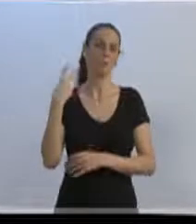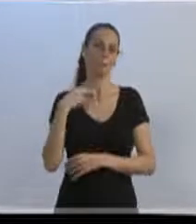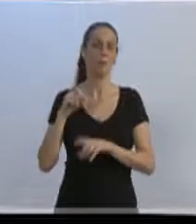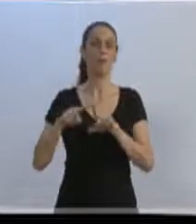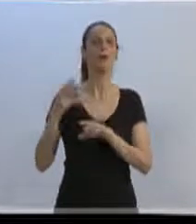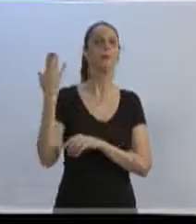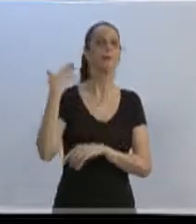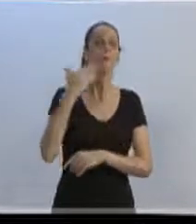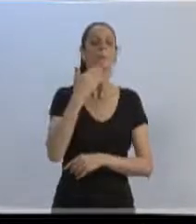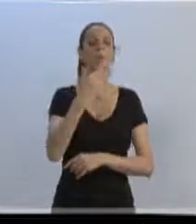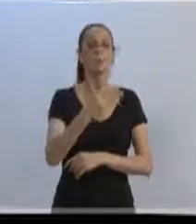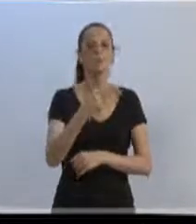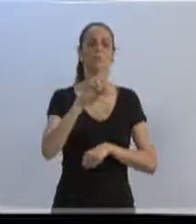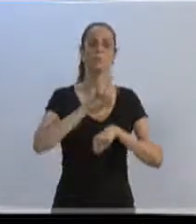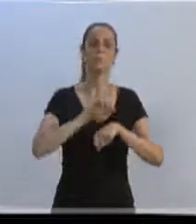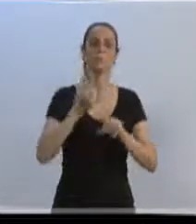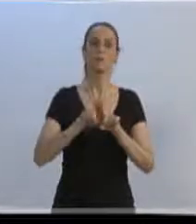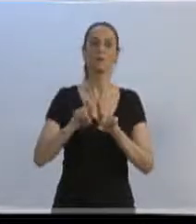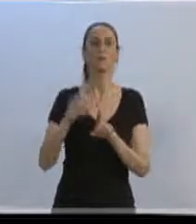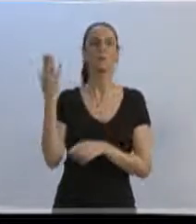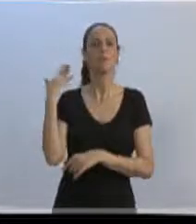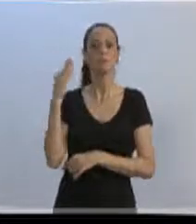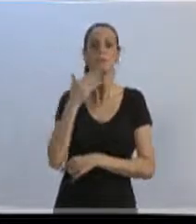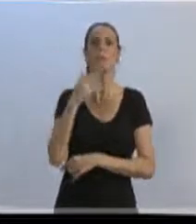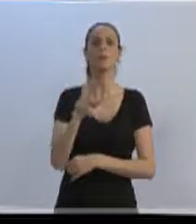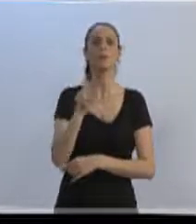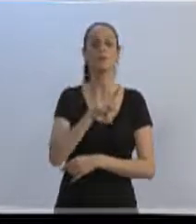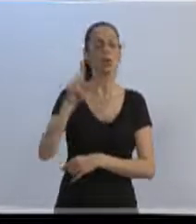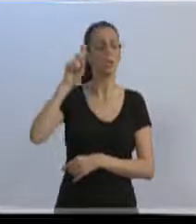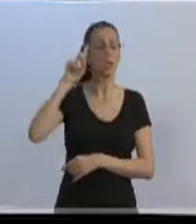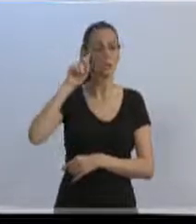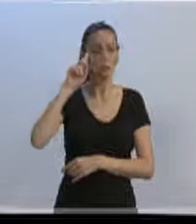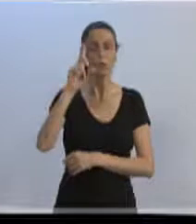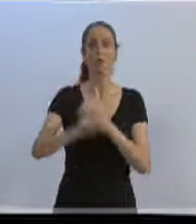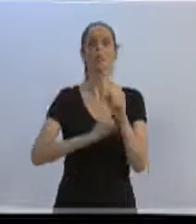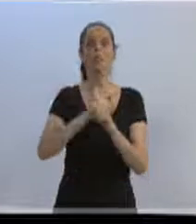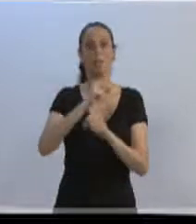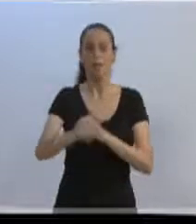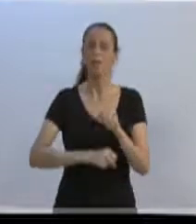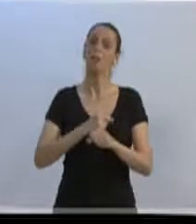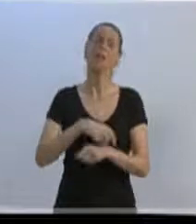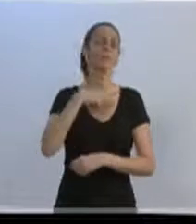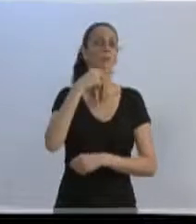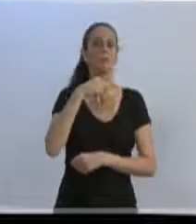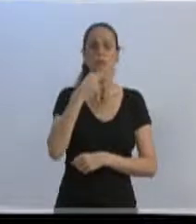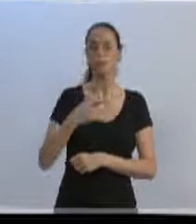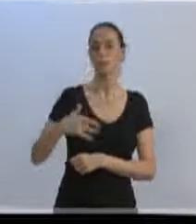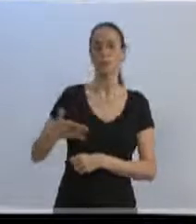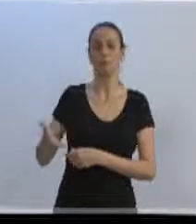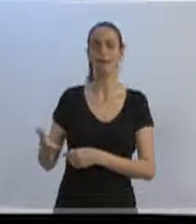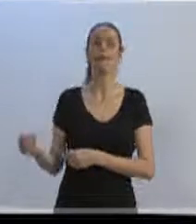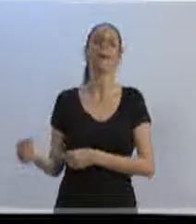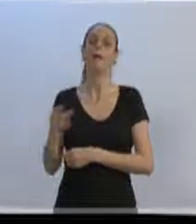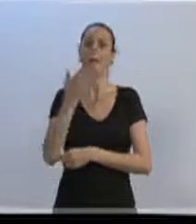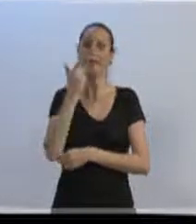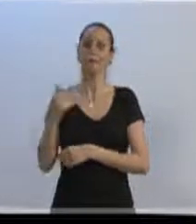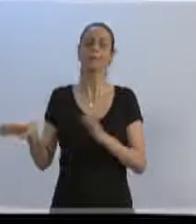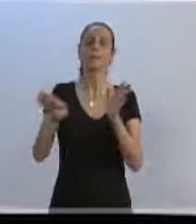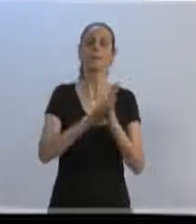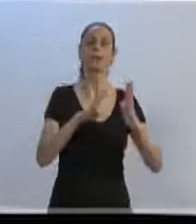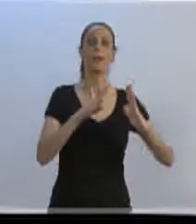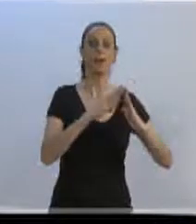professora certo todos os meios todos os dias todos os anos de deixar essa criança chegar em casa e dá um calmante para ela viu